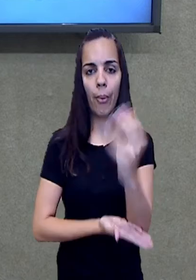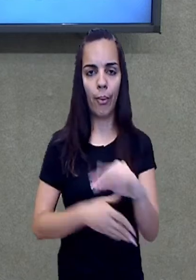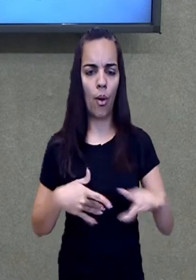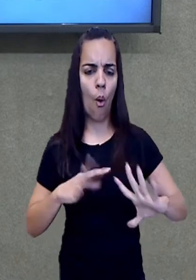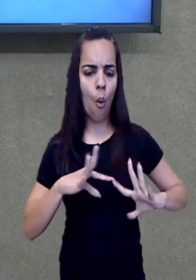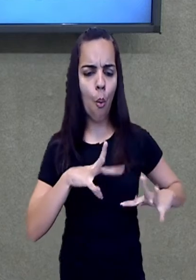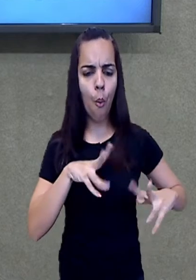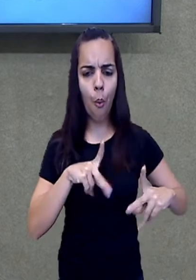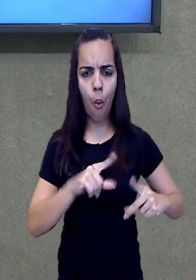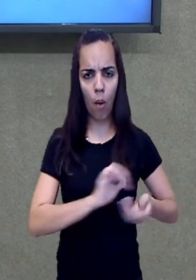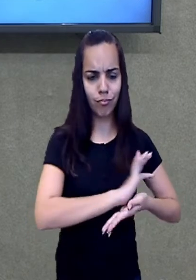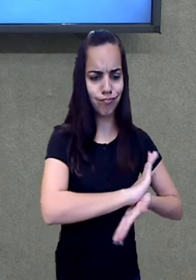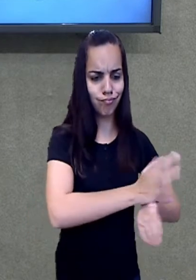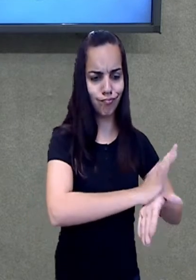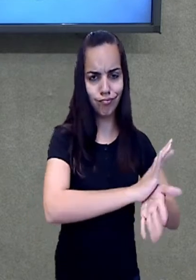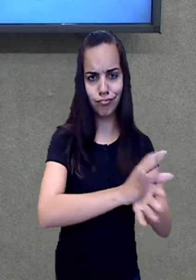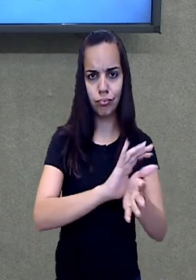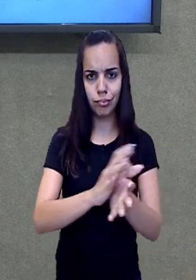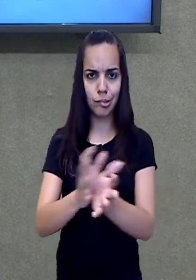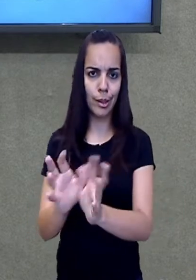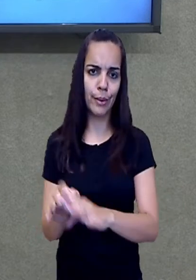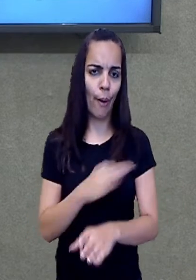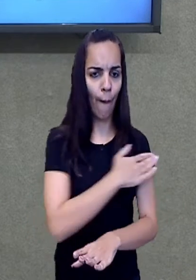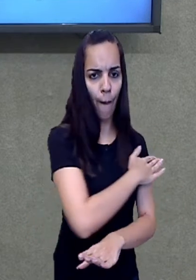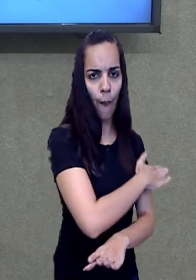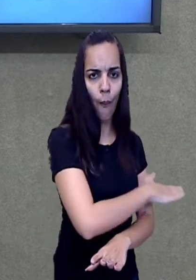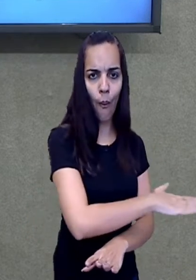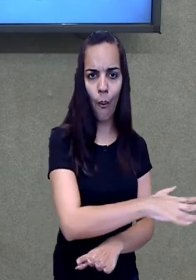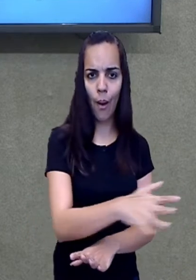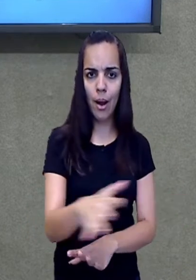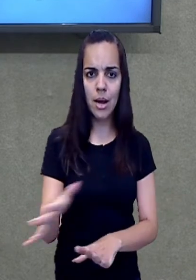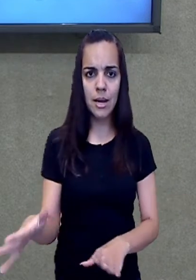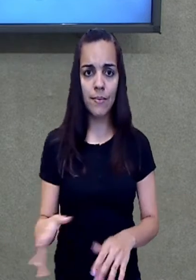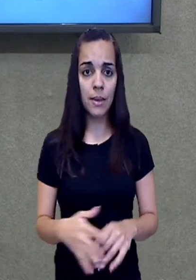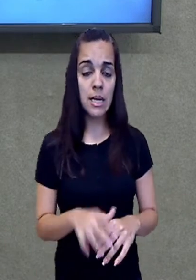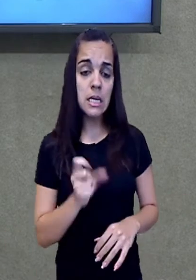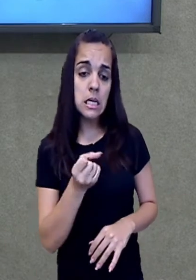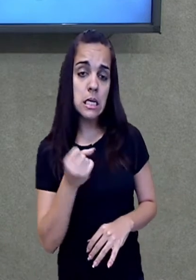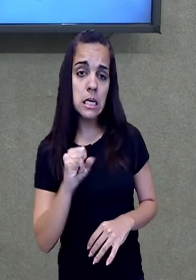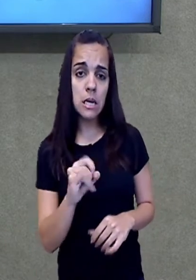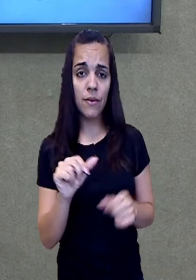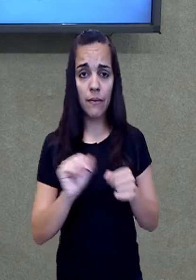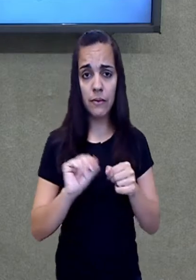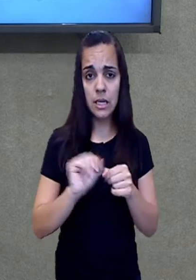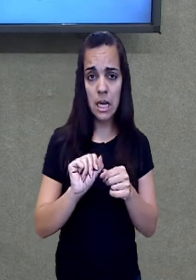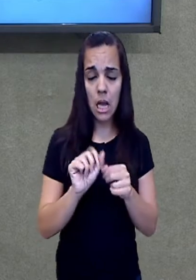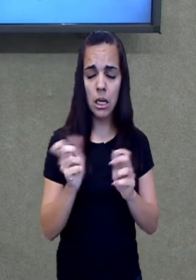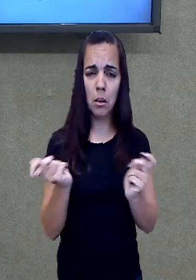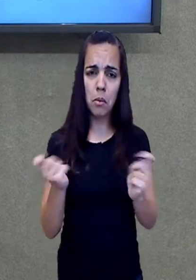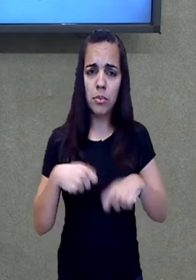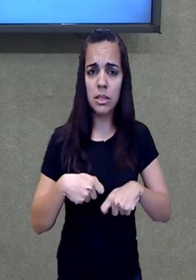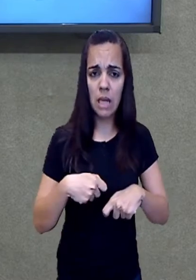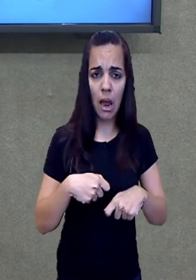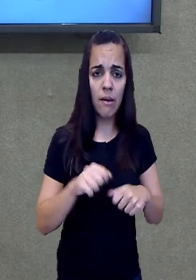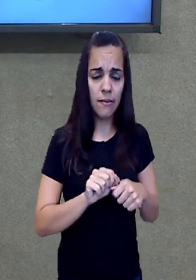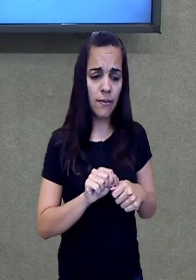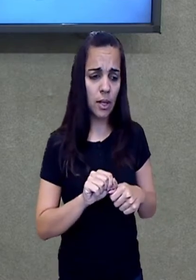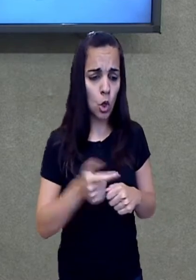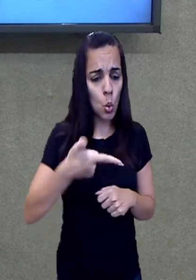Até aí, tudo bem. Se eles fizessem de forma que pudesse se